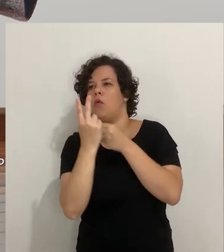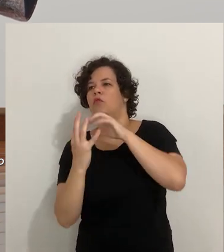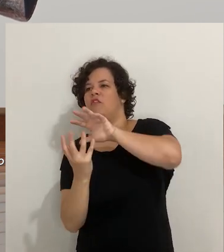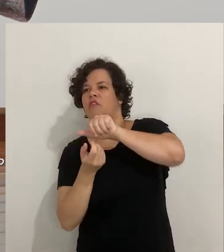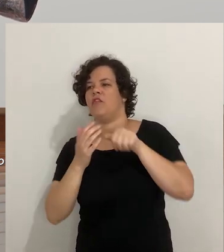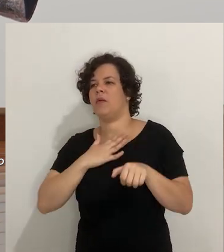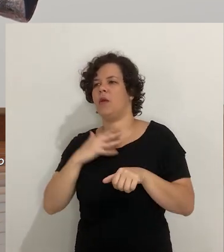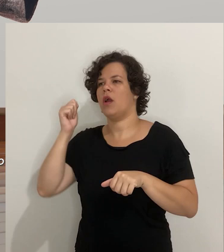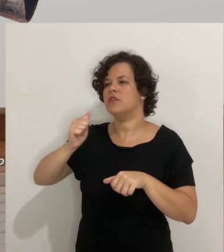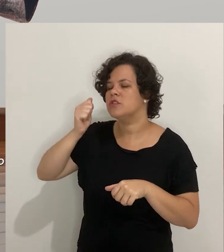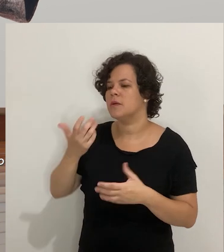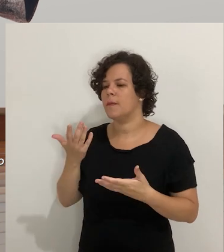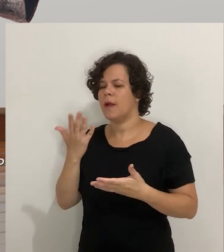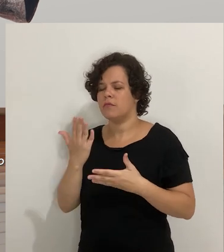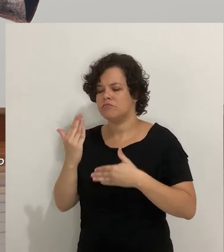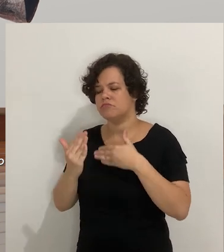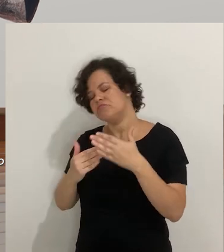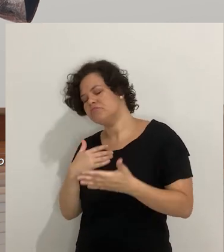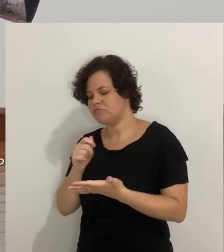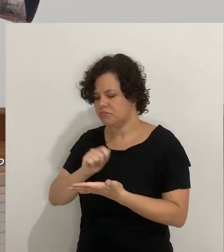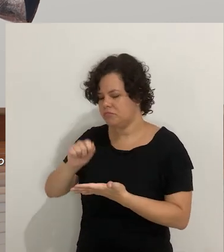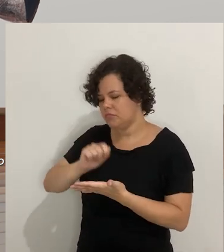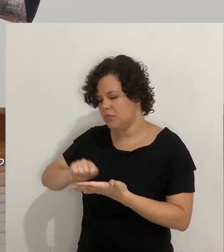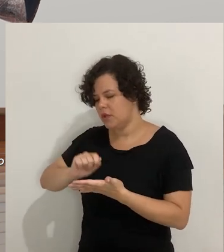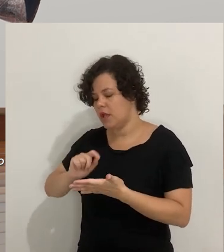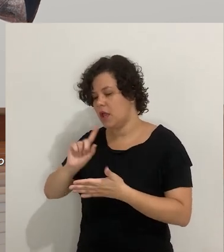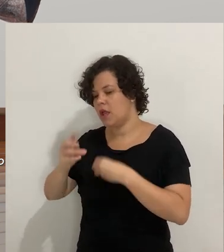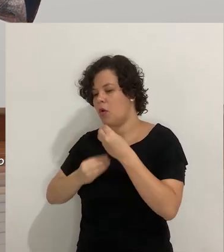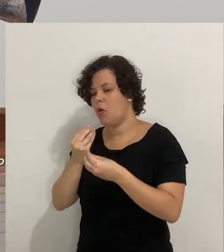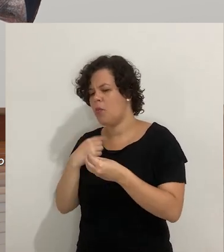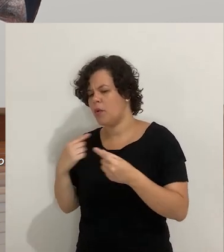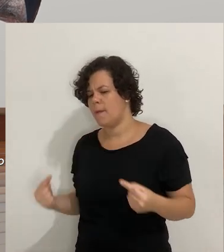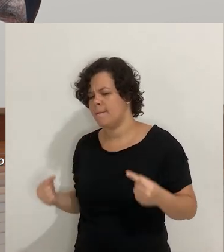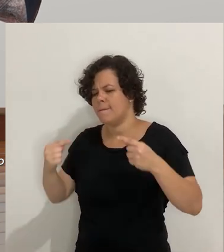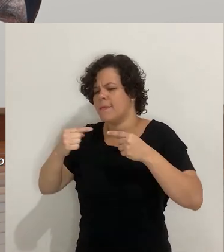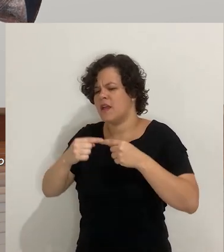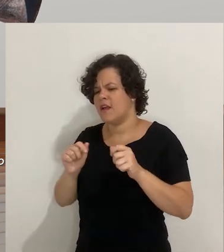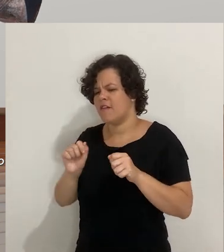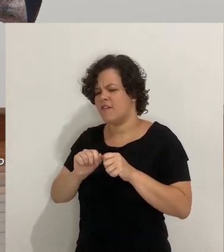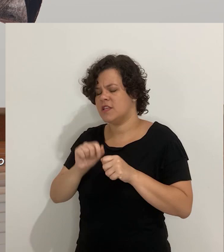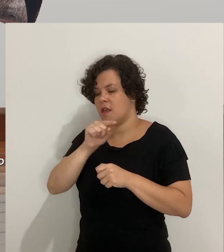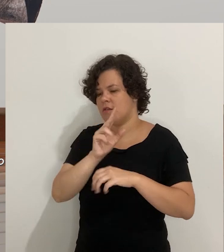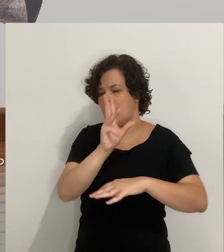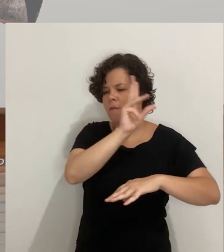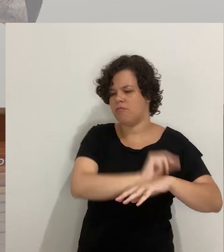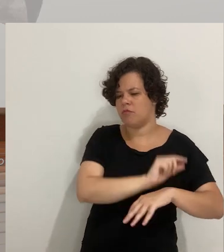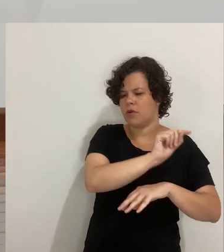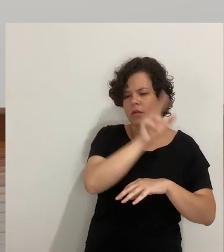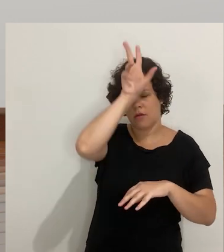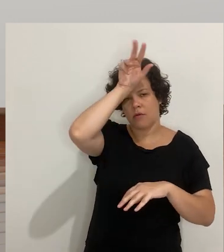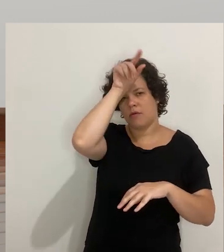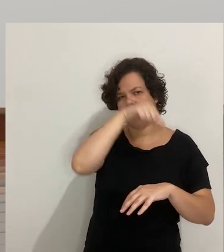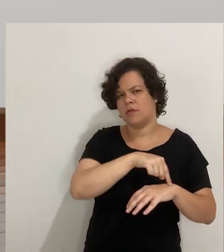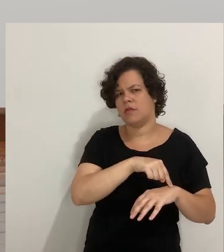visto como artista. Então, como eu poderia fazer com que esse inseto pequenininho